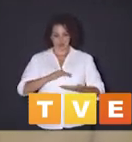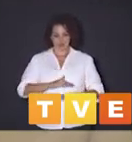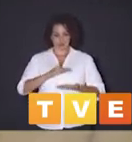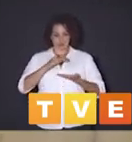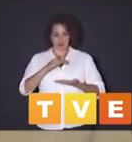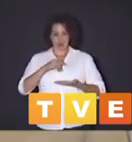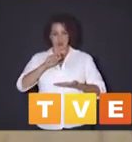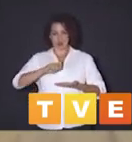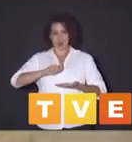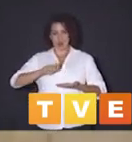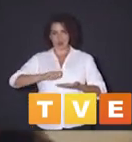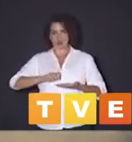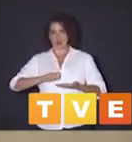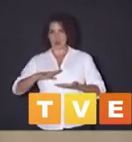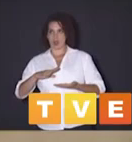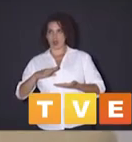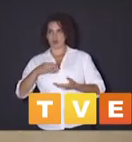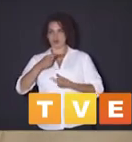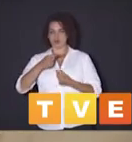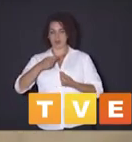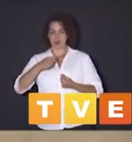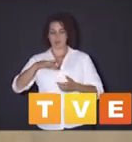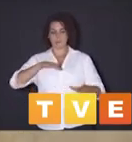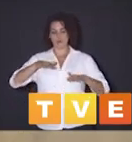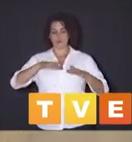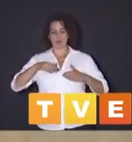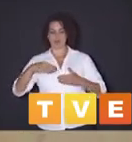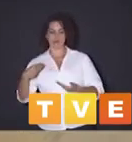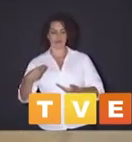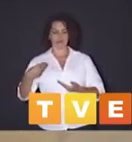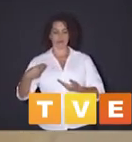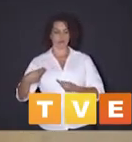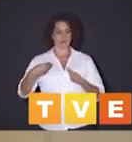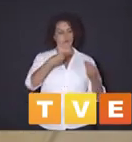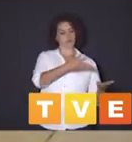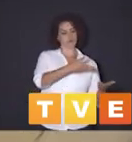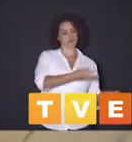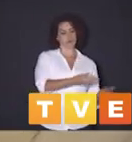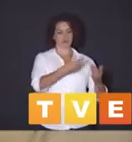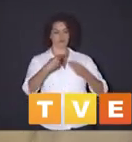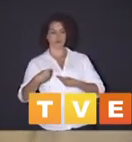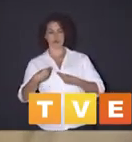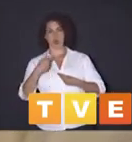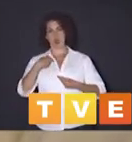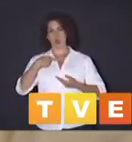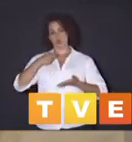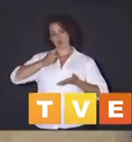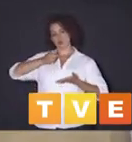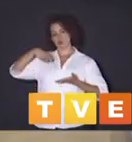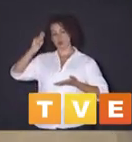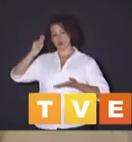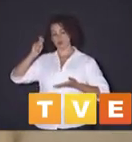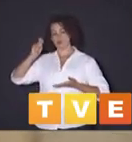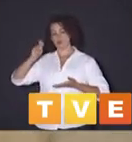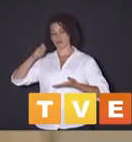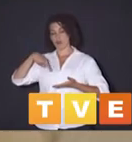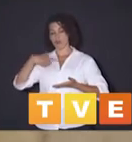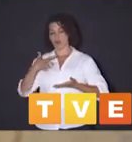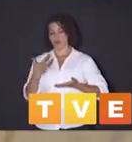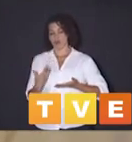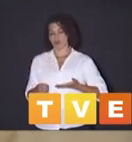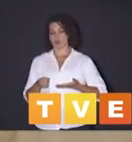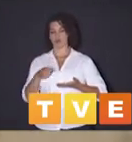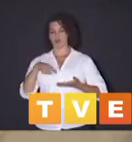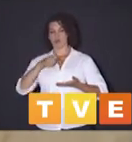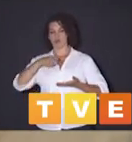essas transações têm obviamente né eu faço eu assino a transformar a transação o quem vai